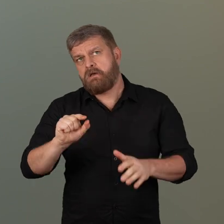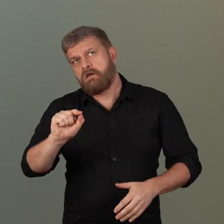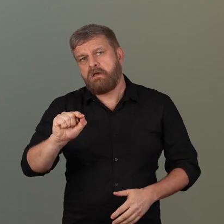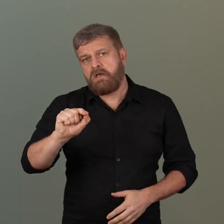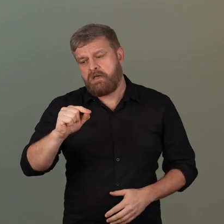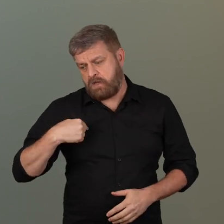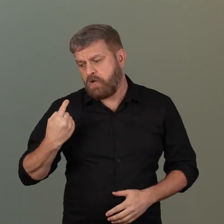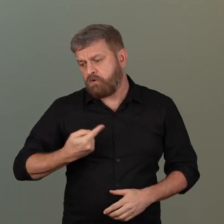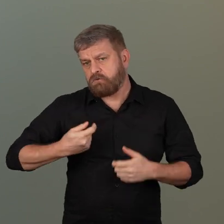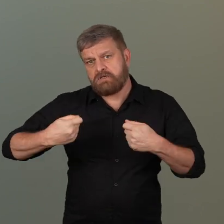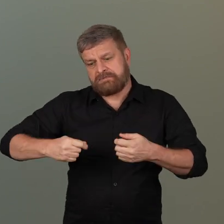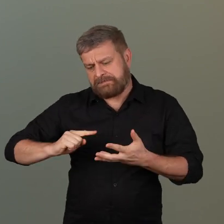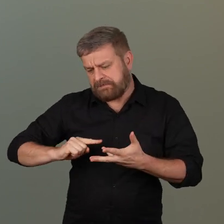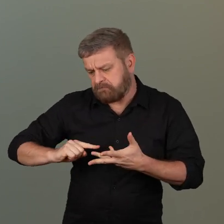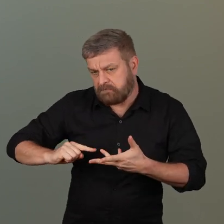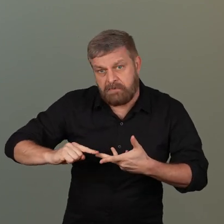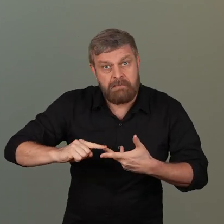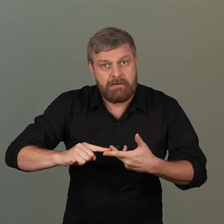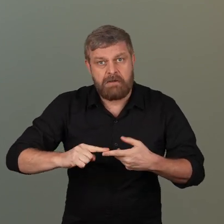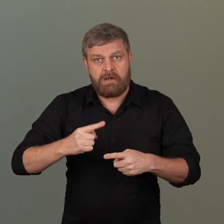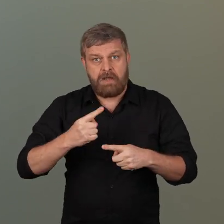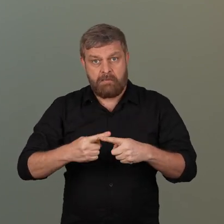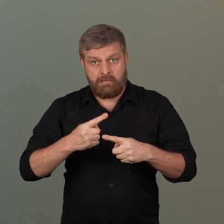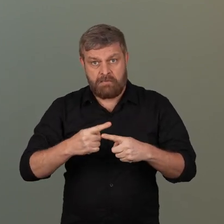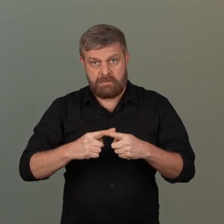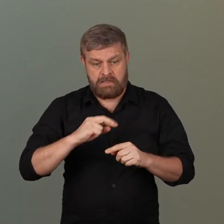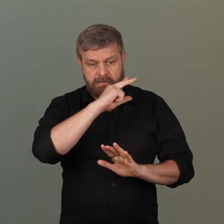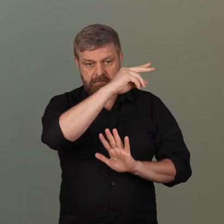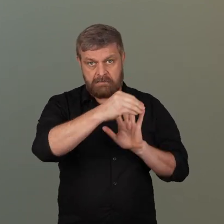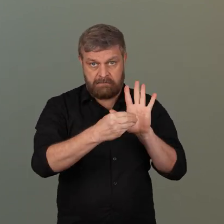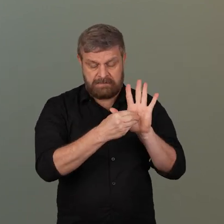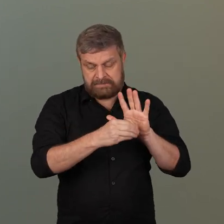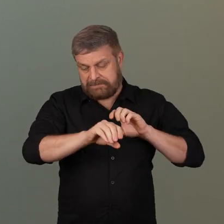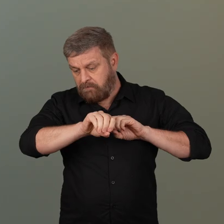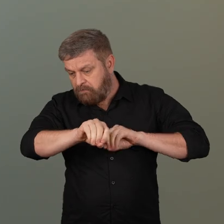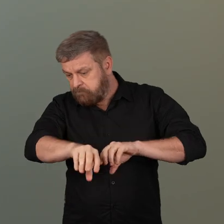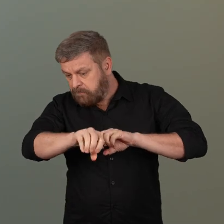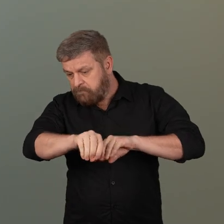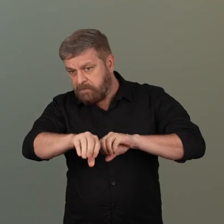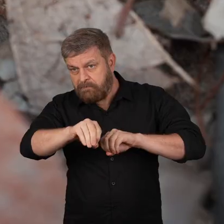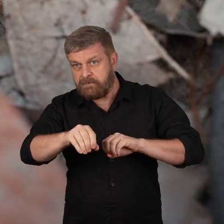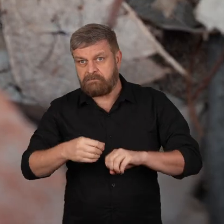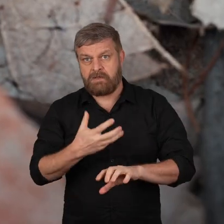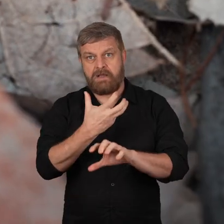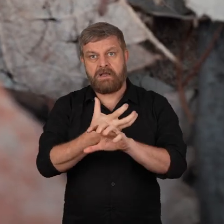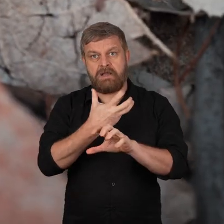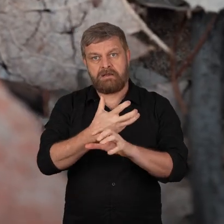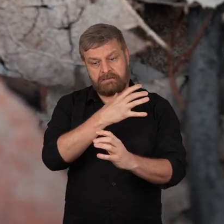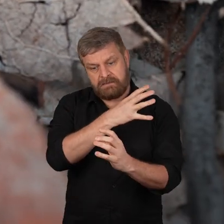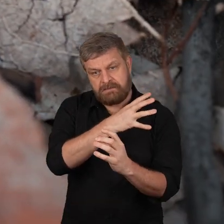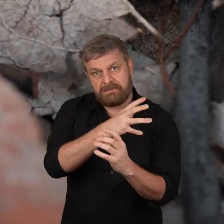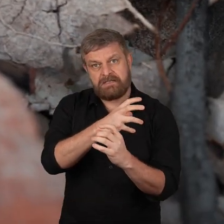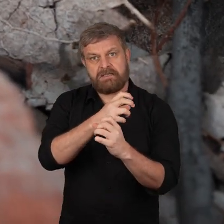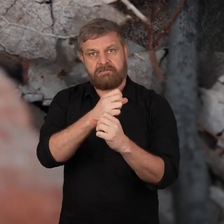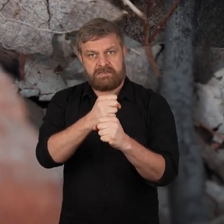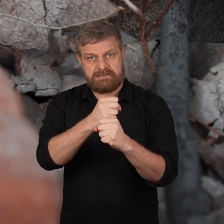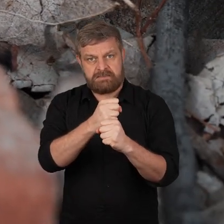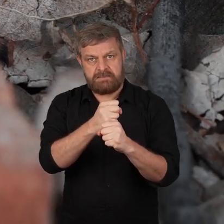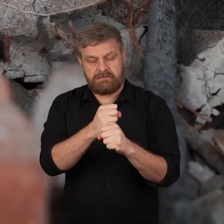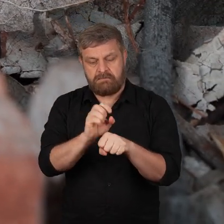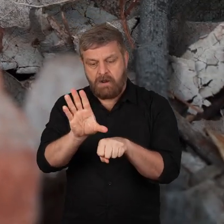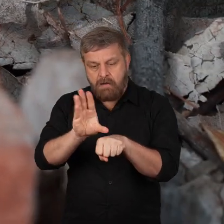do que precisamos. Porque uma educação ambiental, ela é transdisciplinar, ela